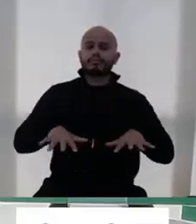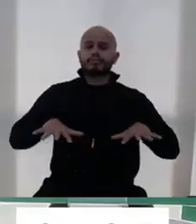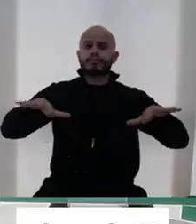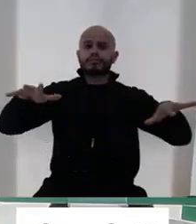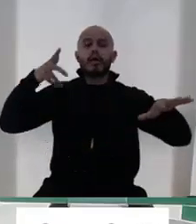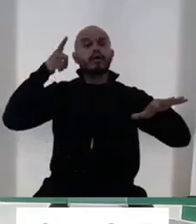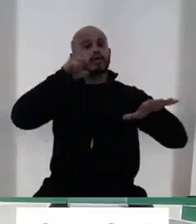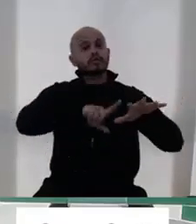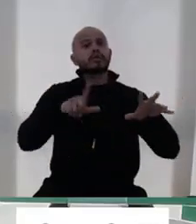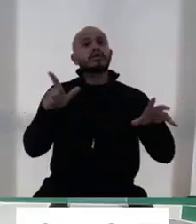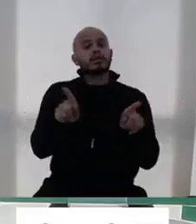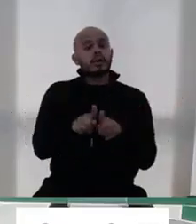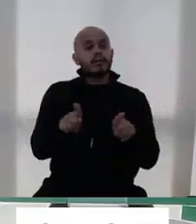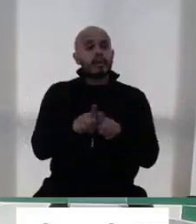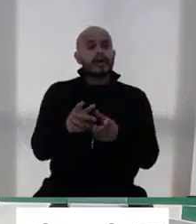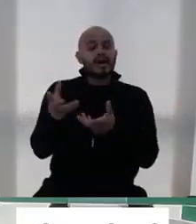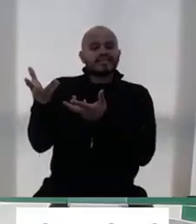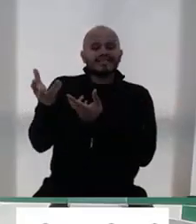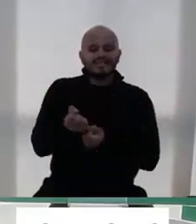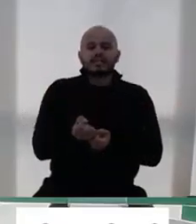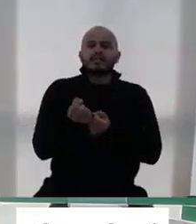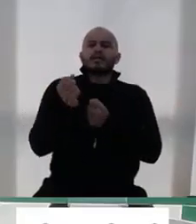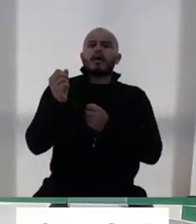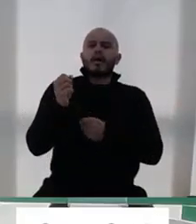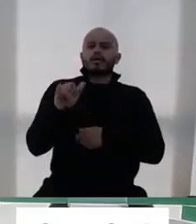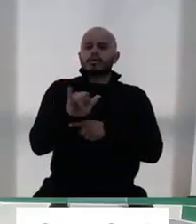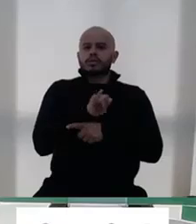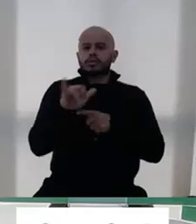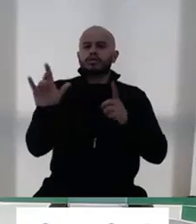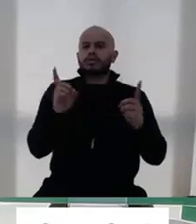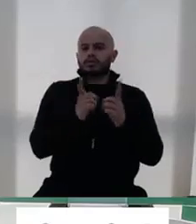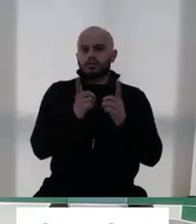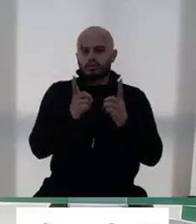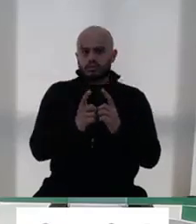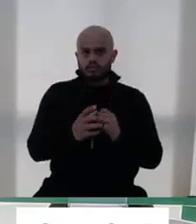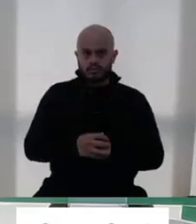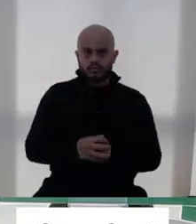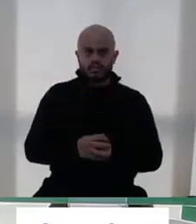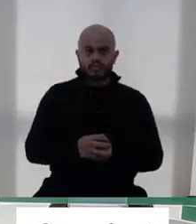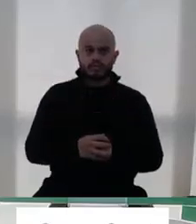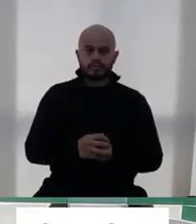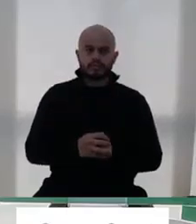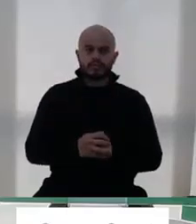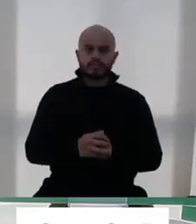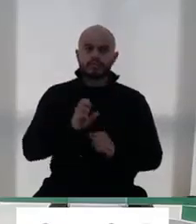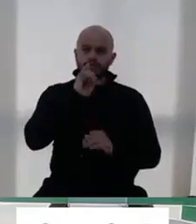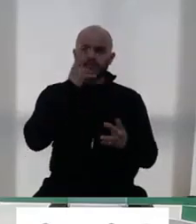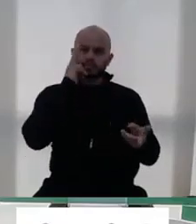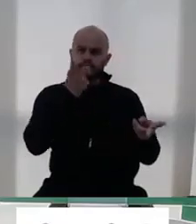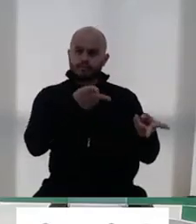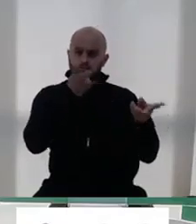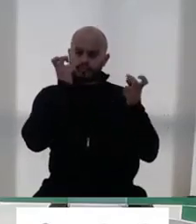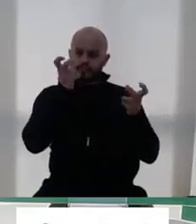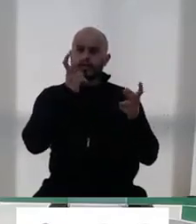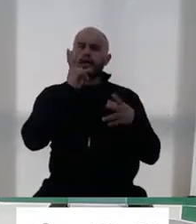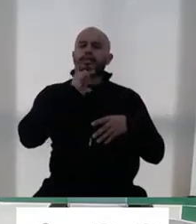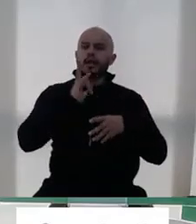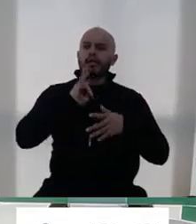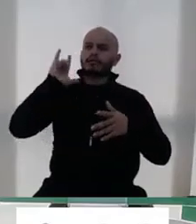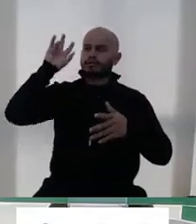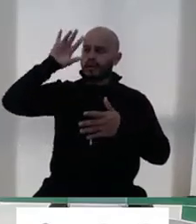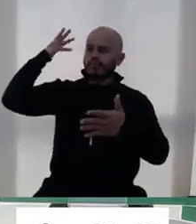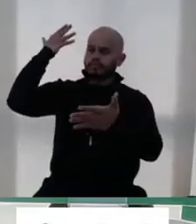absorção dessa forma de atendimento que tem as suas especificidades. Em um brevíssimo histórico, a Defensoria tinha um convênio com o